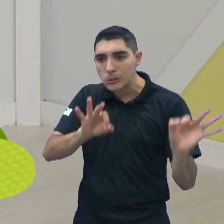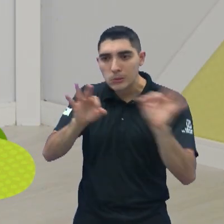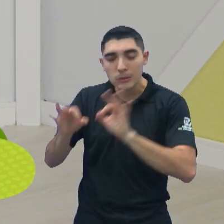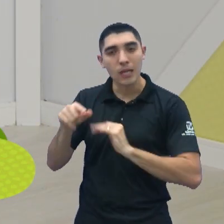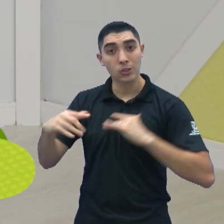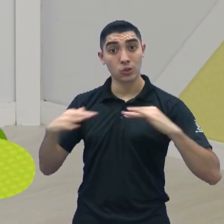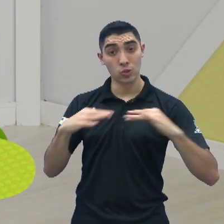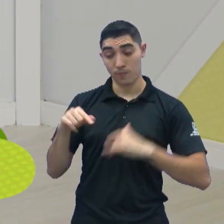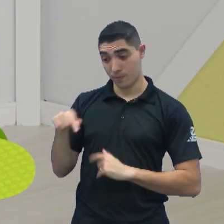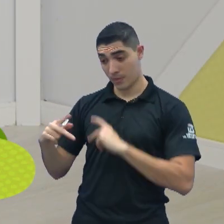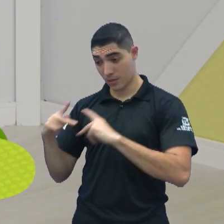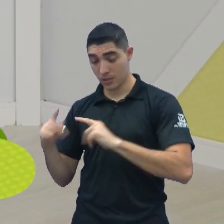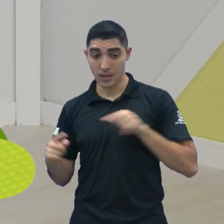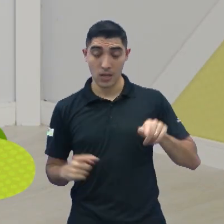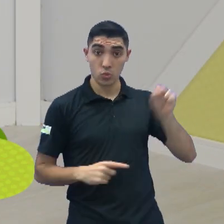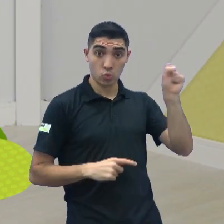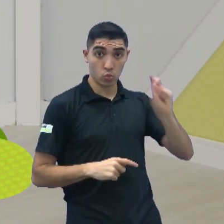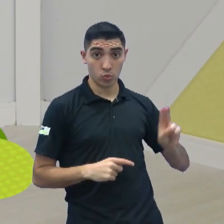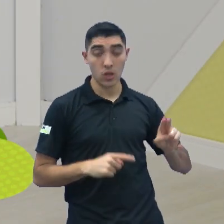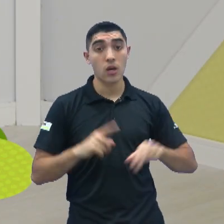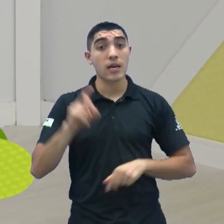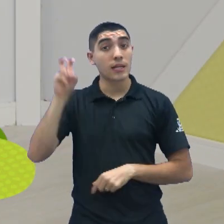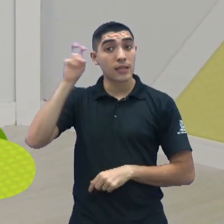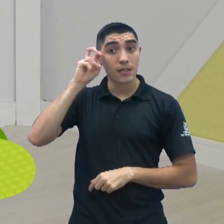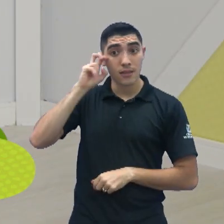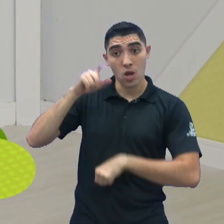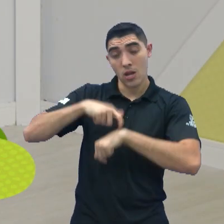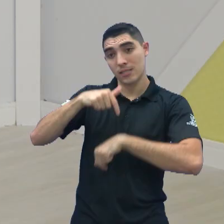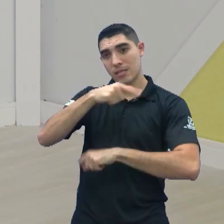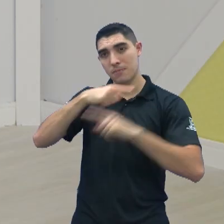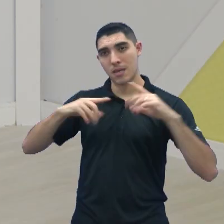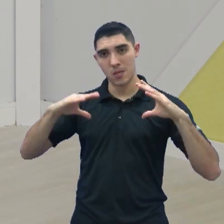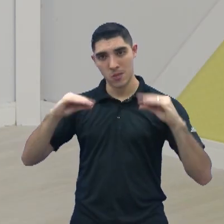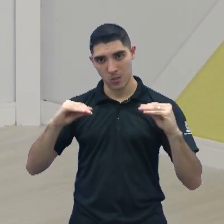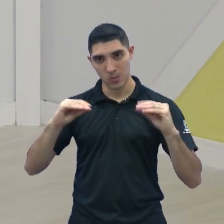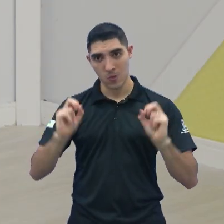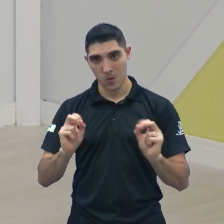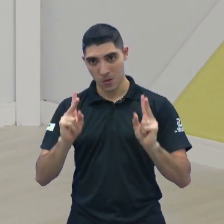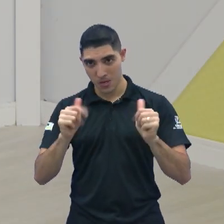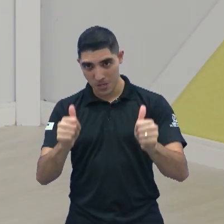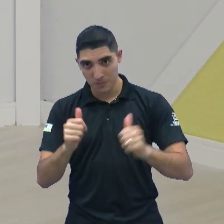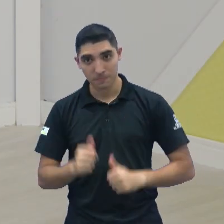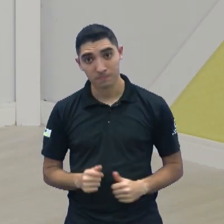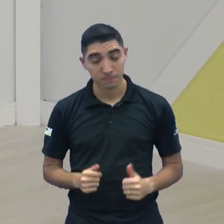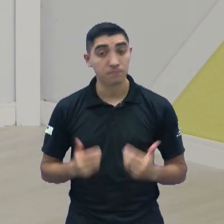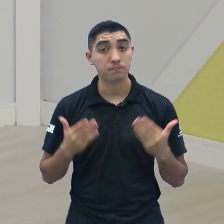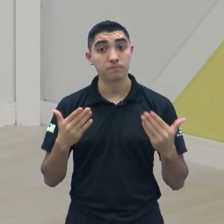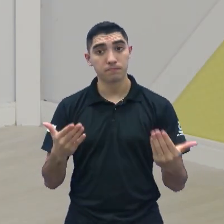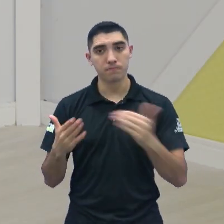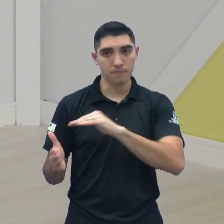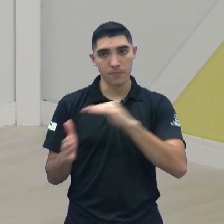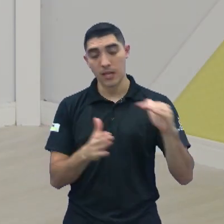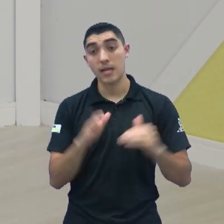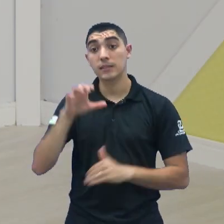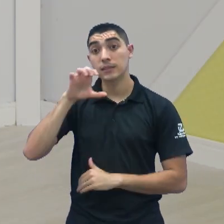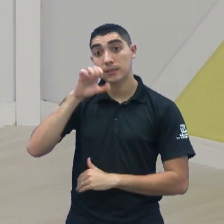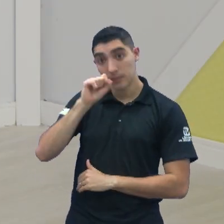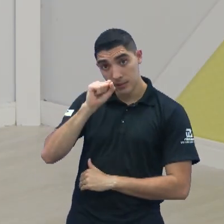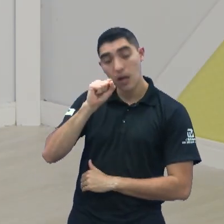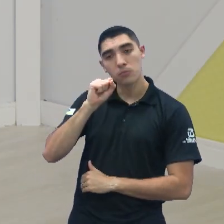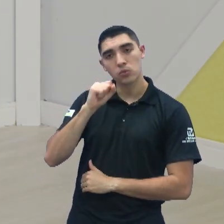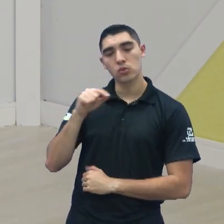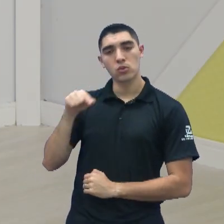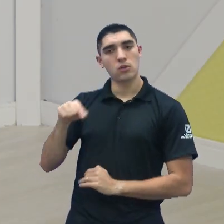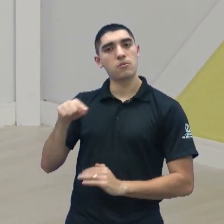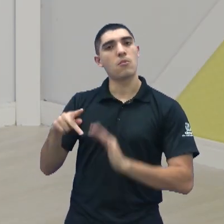repito, quinta-feira, 7h30 da noite, na Farmaconde Arena, tá certo? Paulito, mudando de assunto, no sábado, o time de futebol do